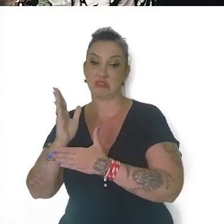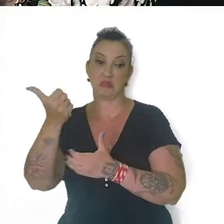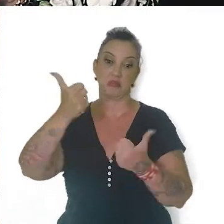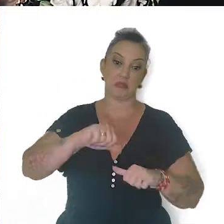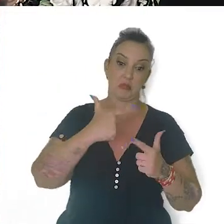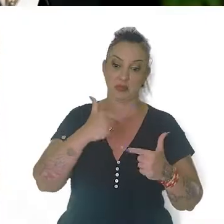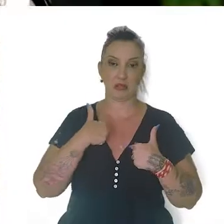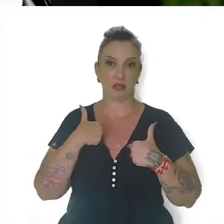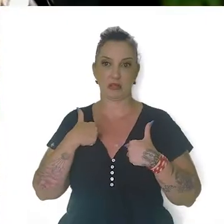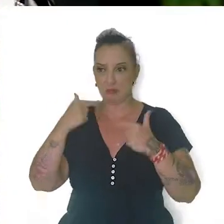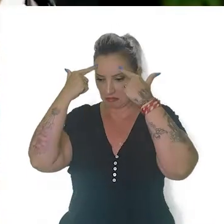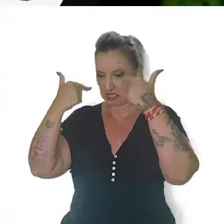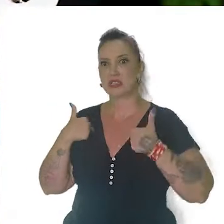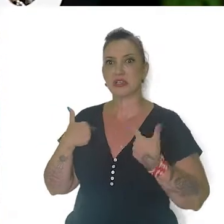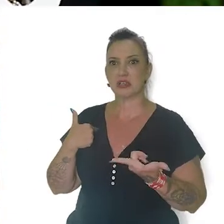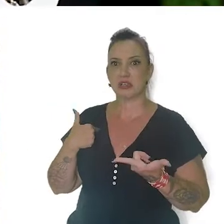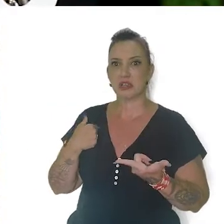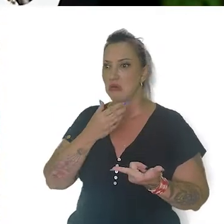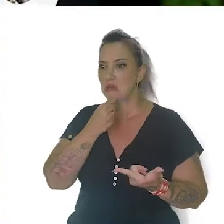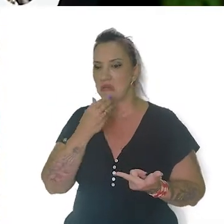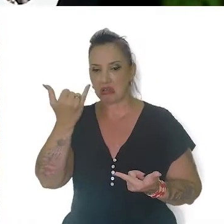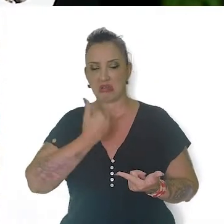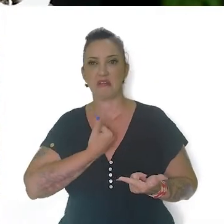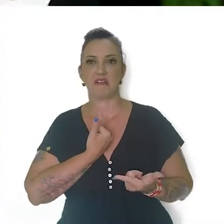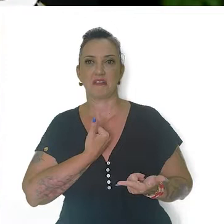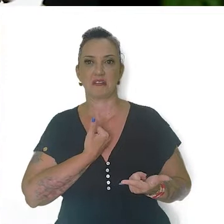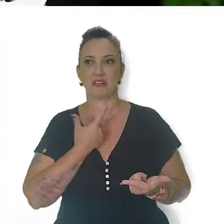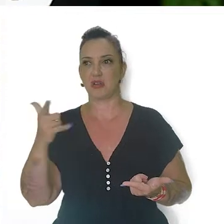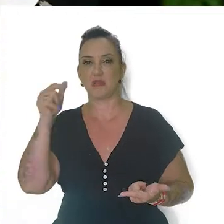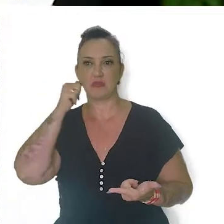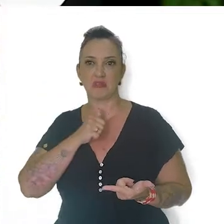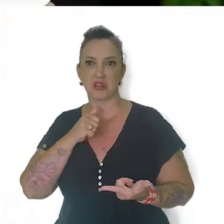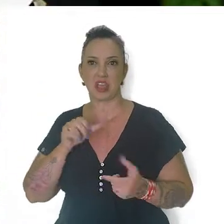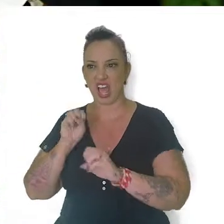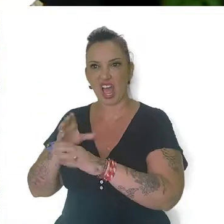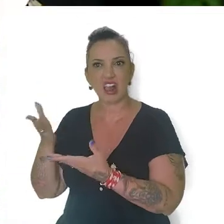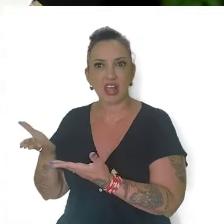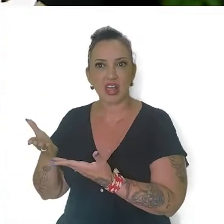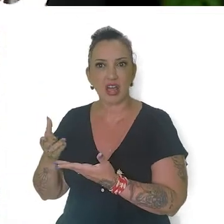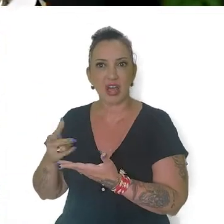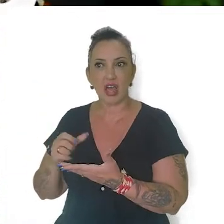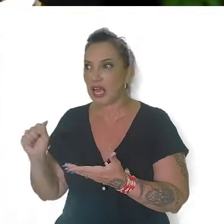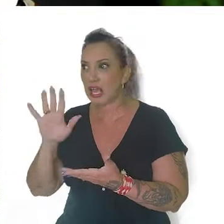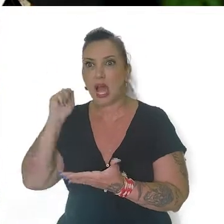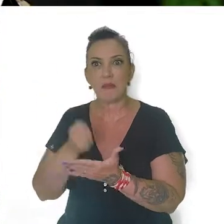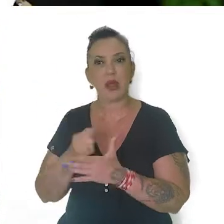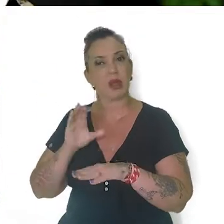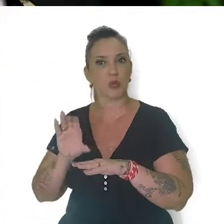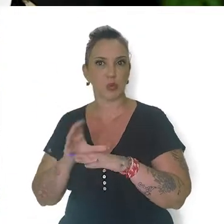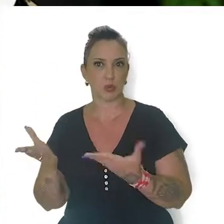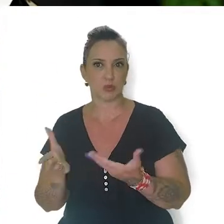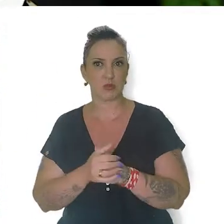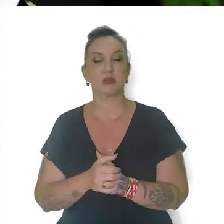ou não é problema meu. Aí você imagina eu, mulher, ouvindo isso, de um homem DJ falando isso de uma outra mulher que ele acabou de dar aula, e cobravam